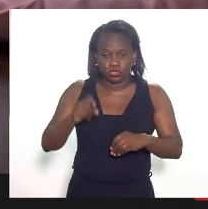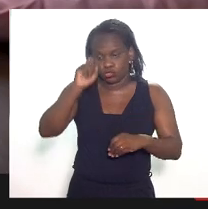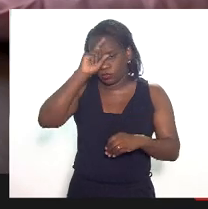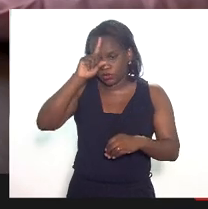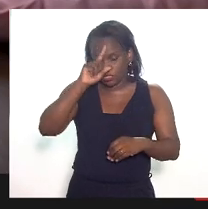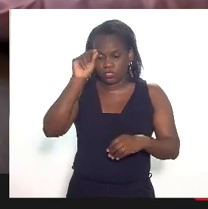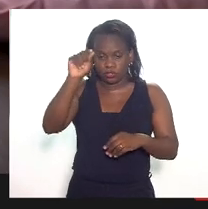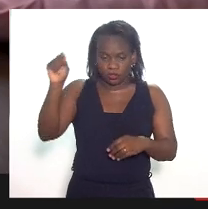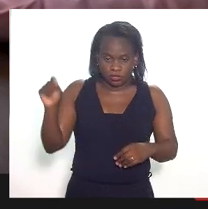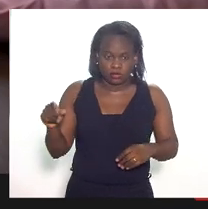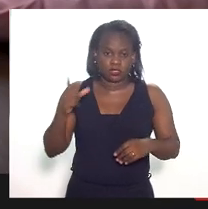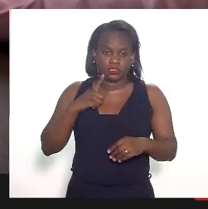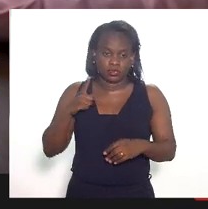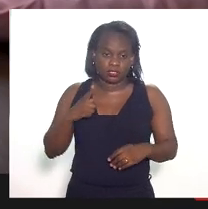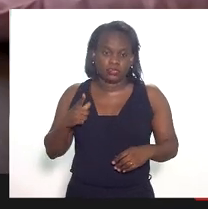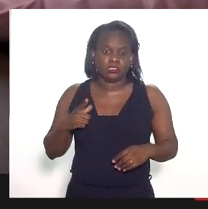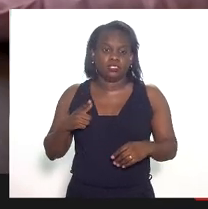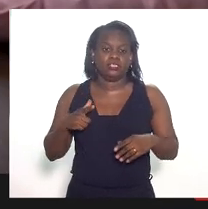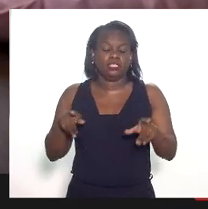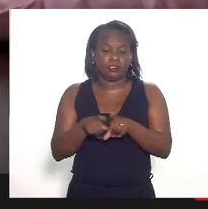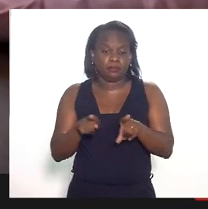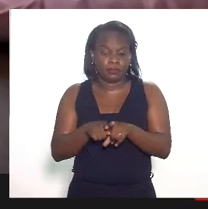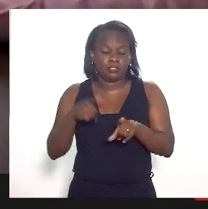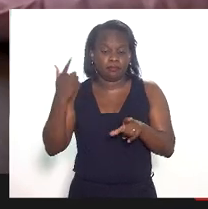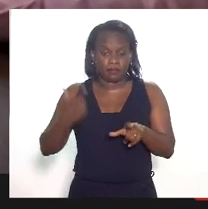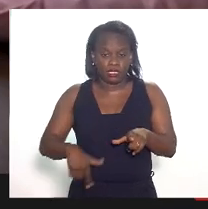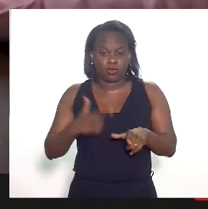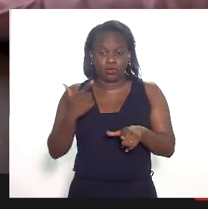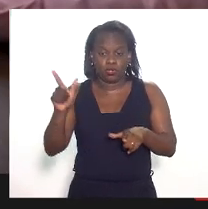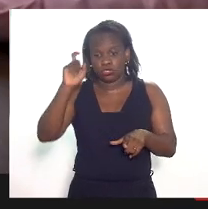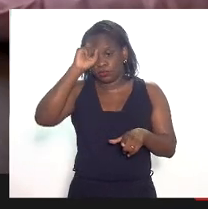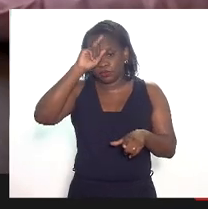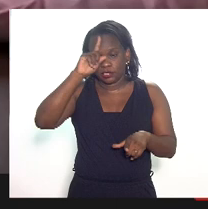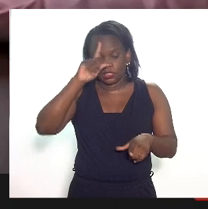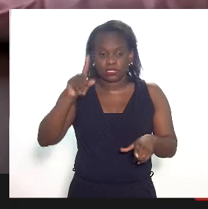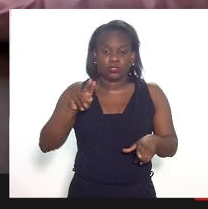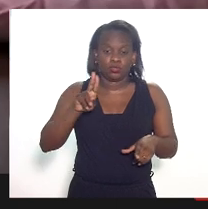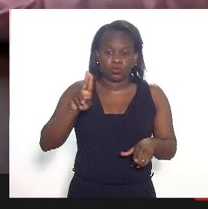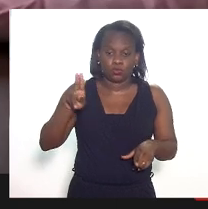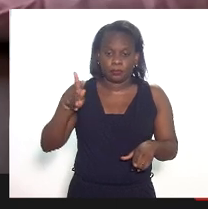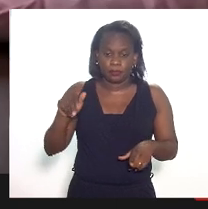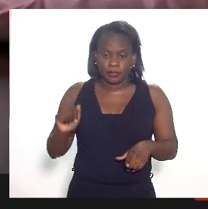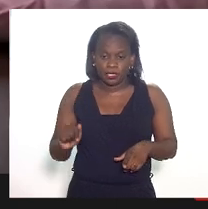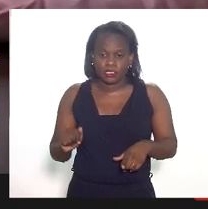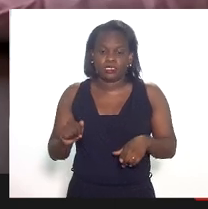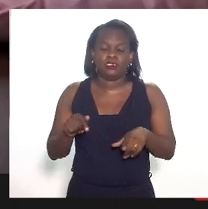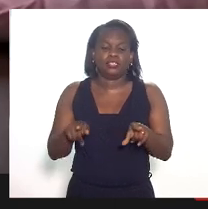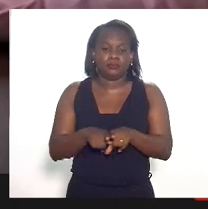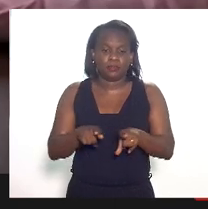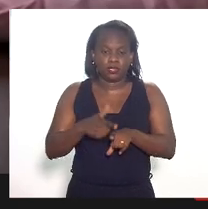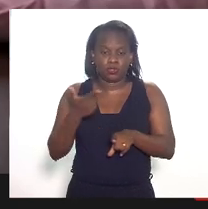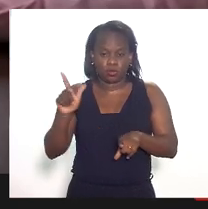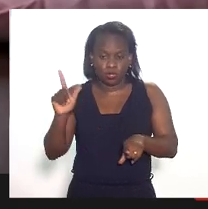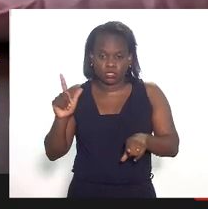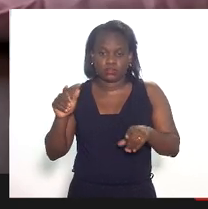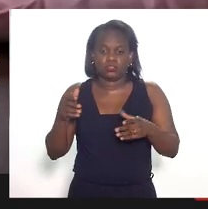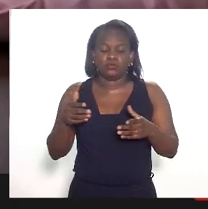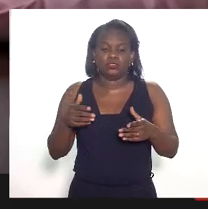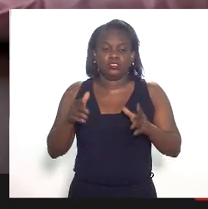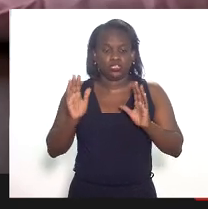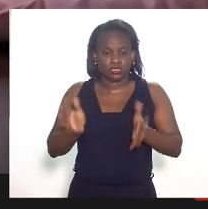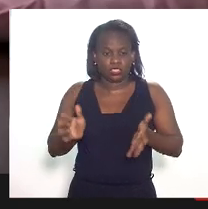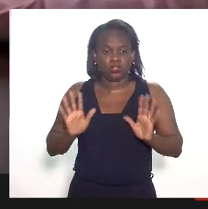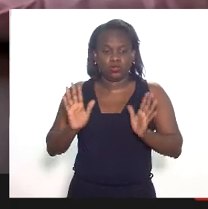unidades, as que estão no plano. E, além disso, outras unidades, como UPAs e outras unidades que hoje já